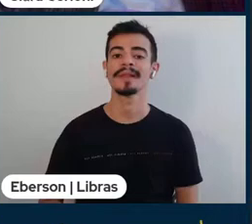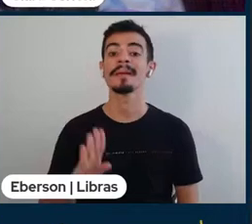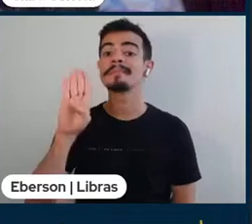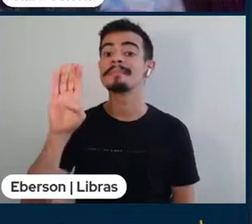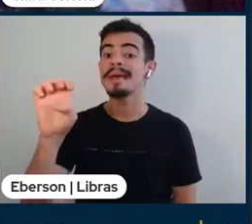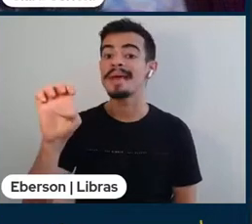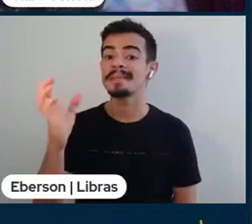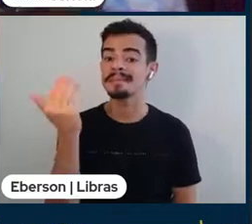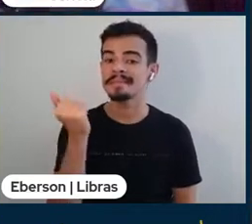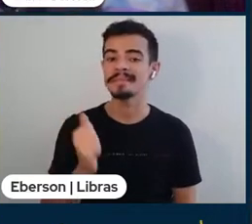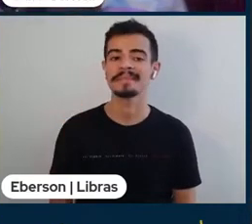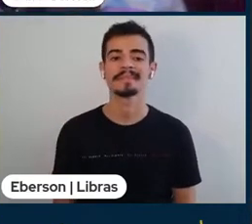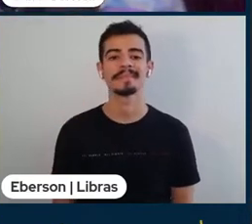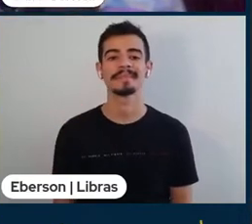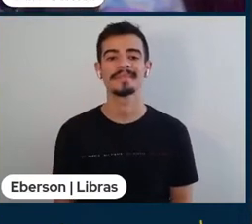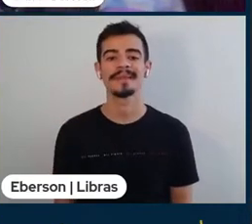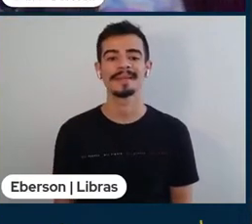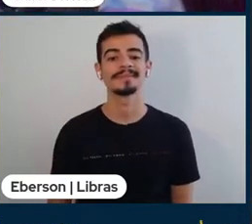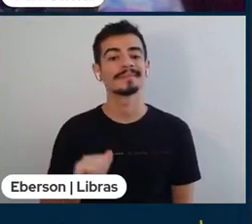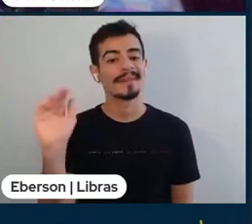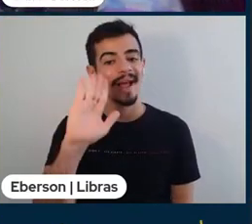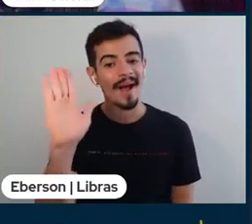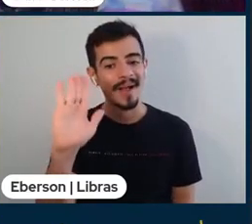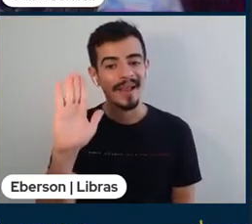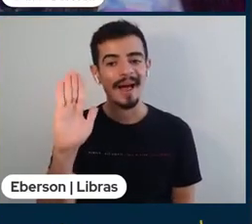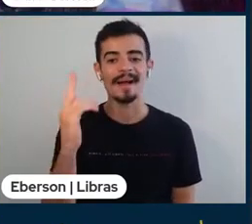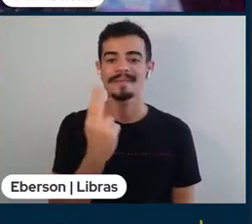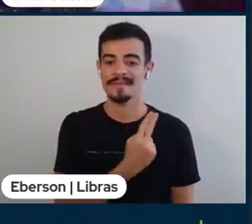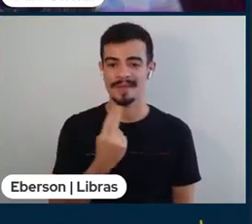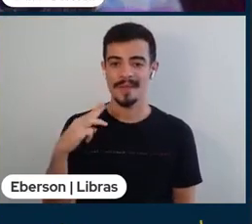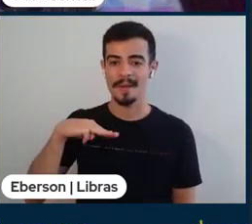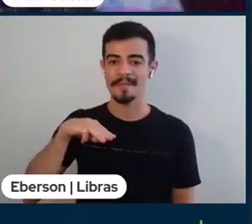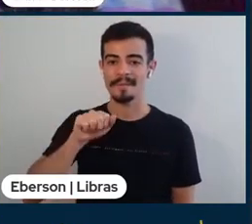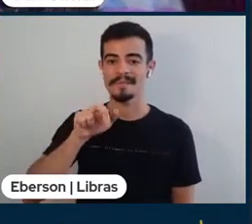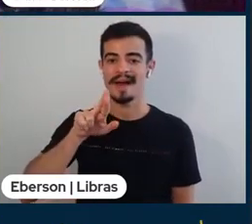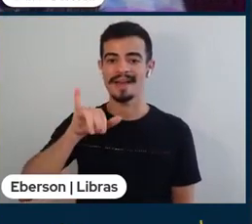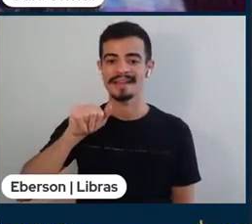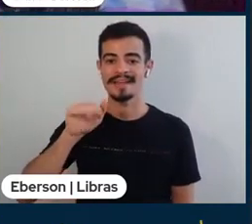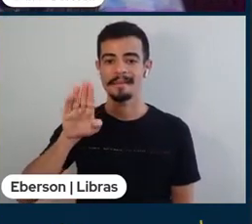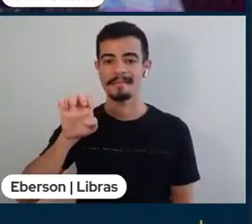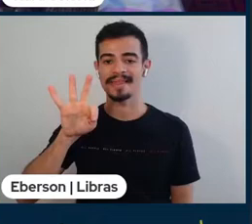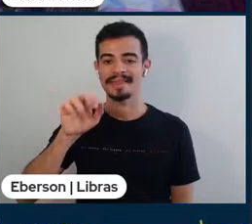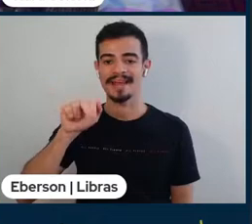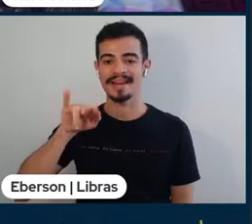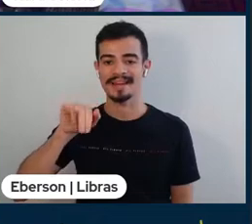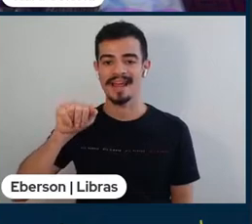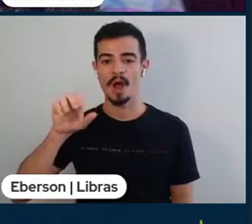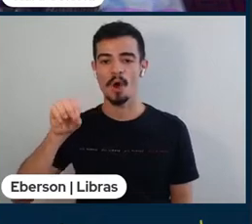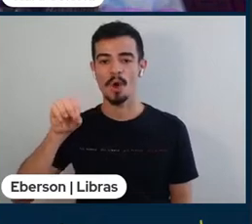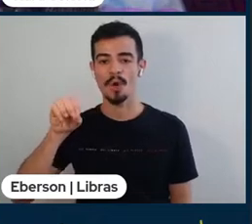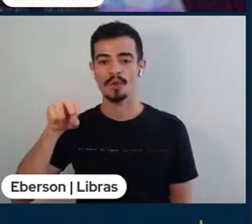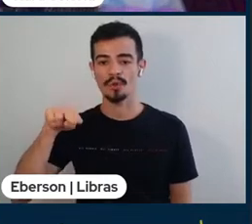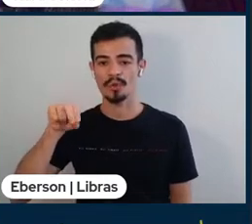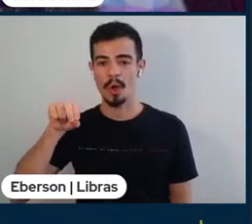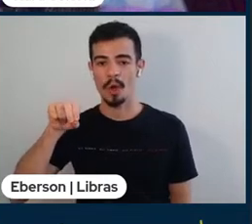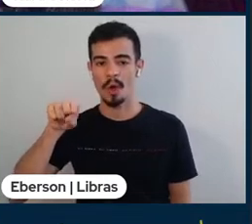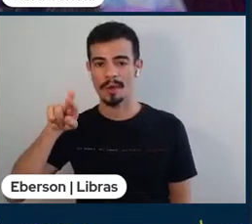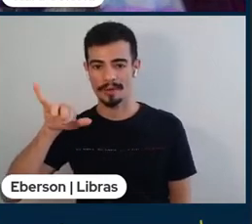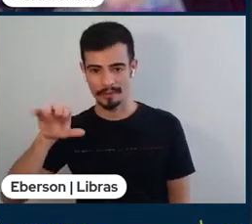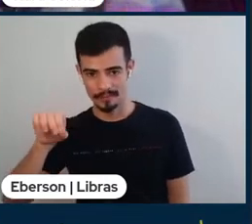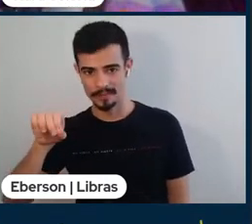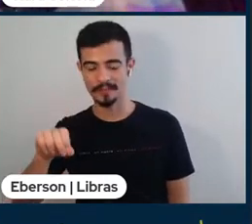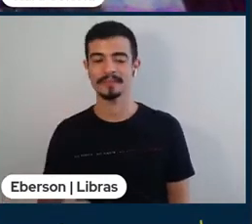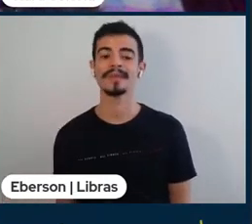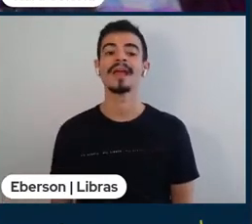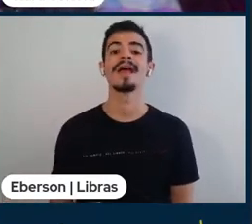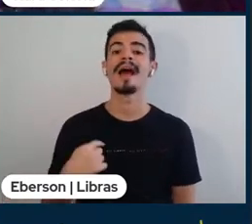Obrigada, Clara. Oi, pessoal. Meu nome é Maria Betânia Nório. Eu sou Conversation Developer aqui na Cinti, junto com a Clara